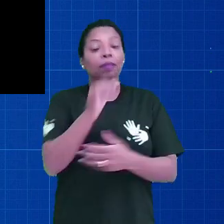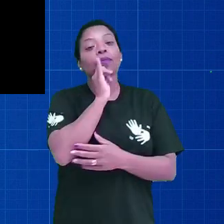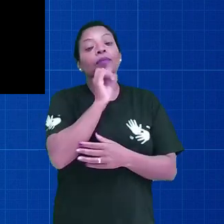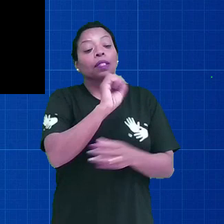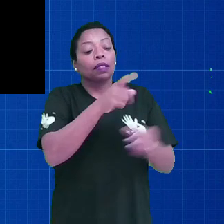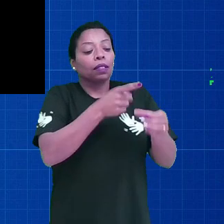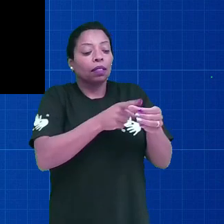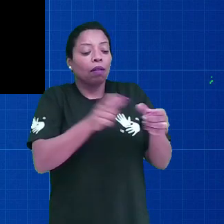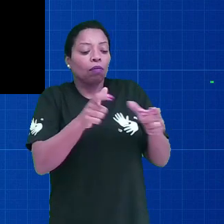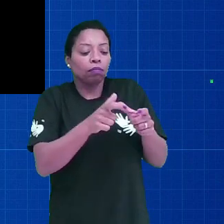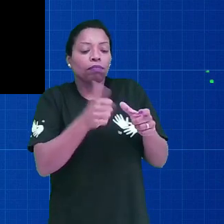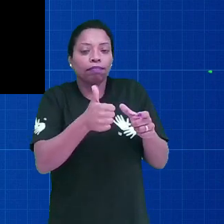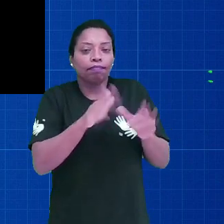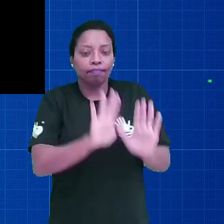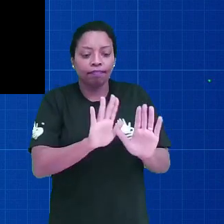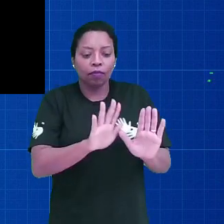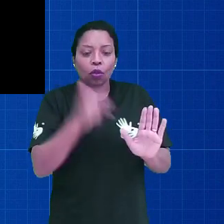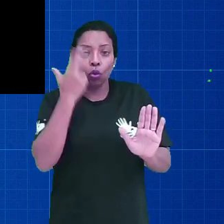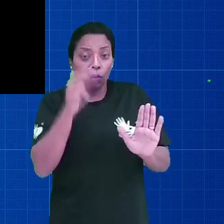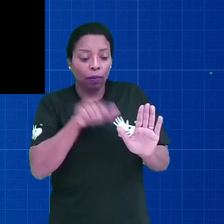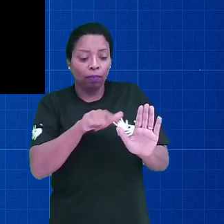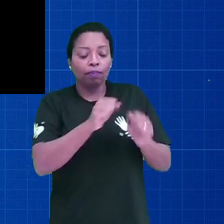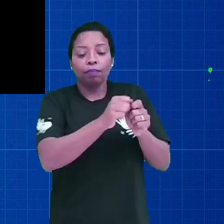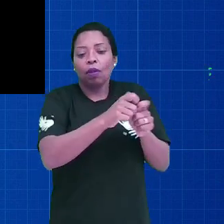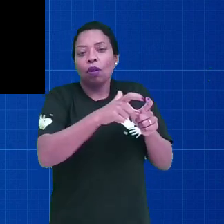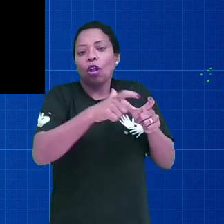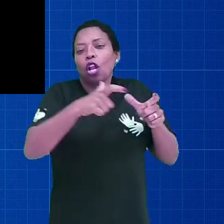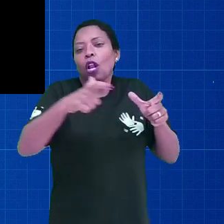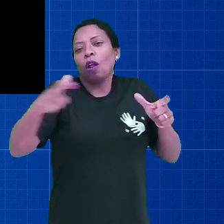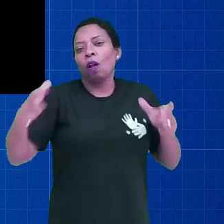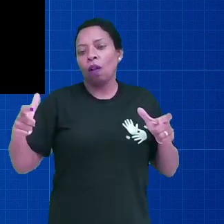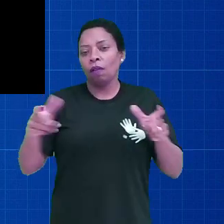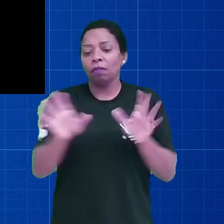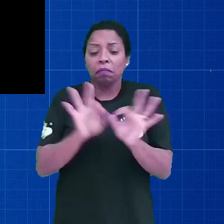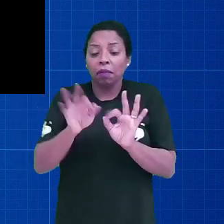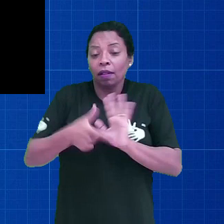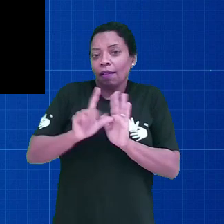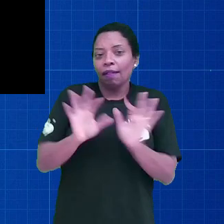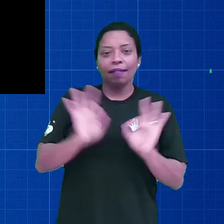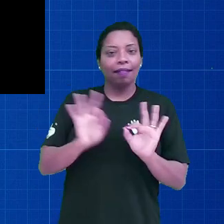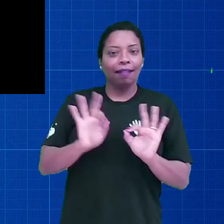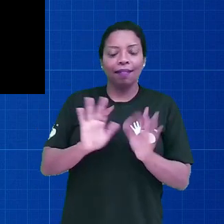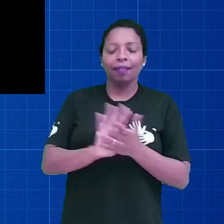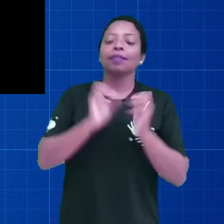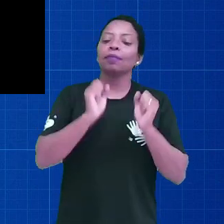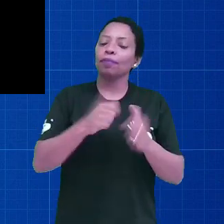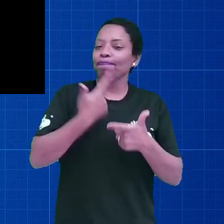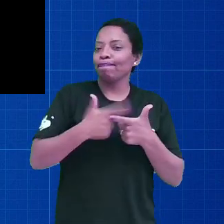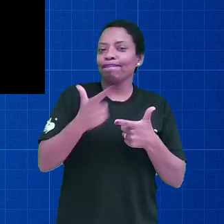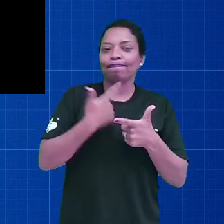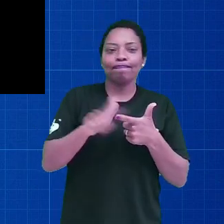de forma geral, de maneira desordenada, produzindo uma série de